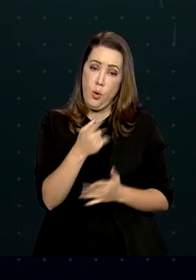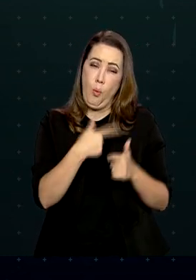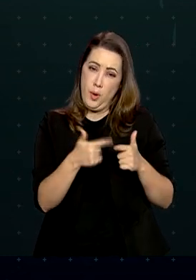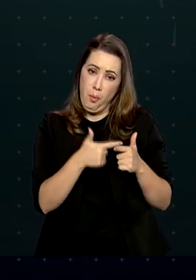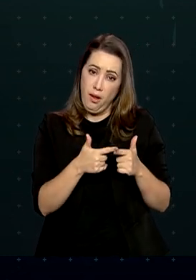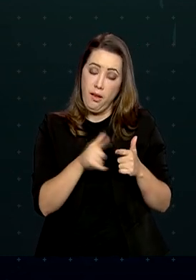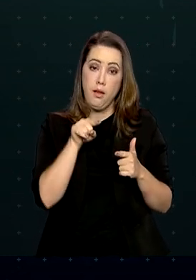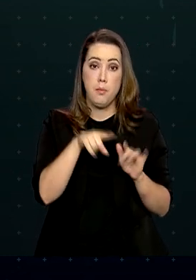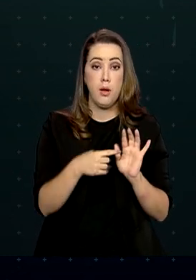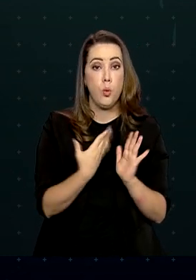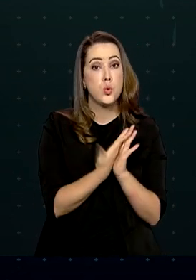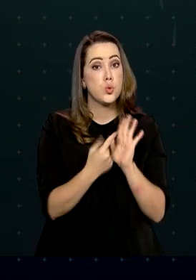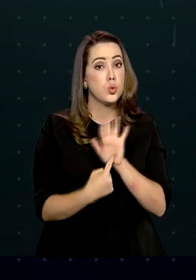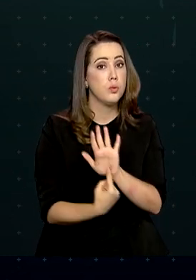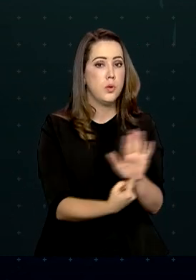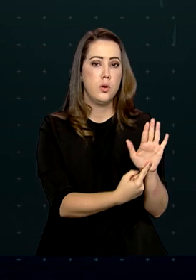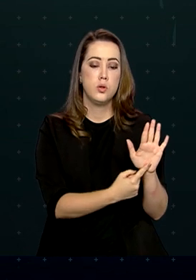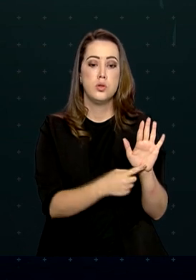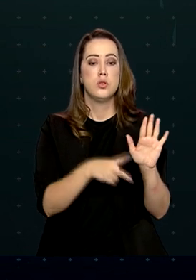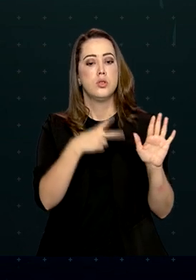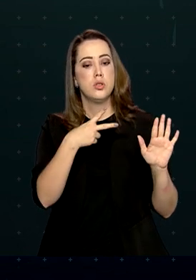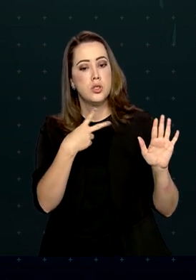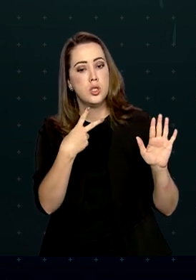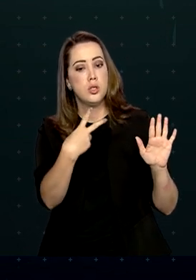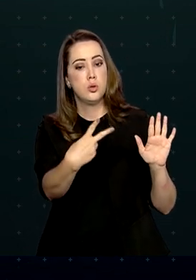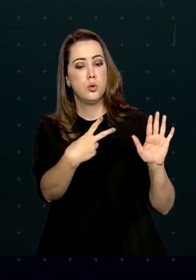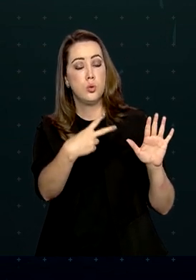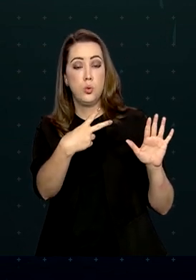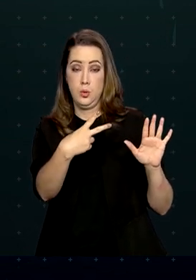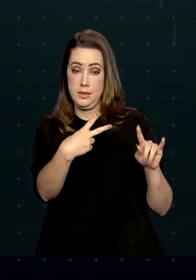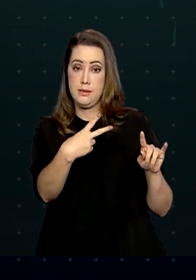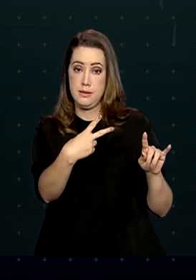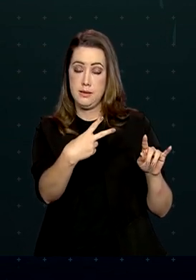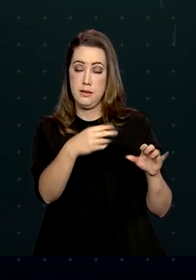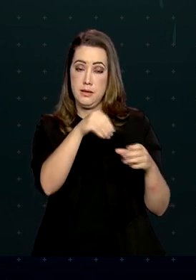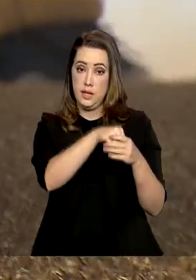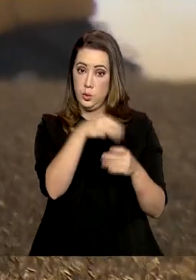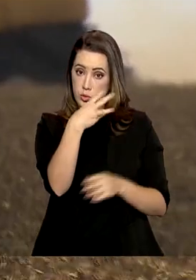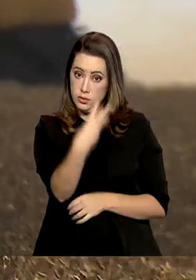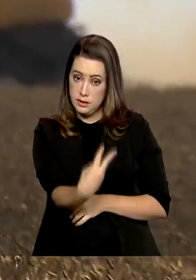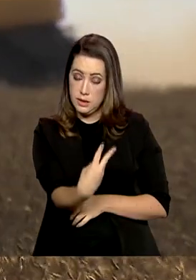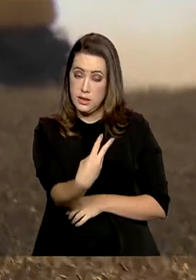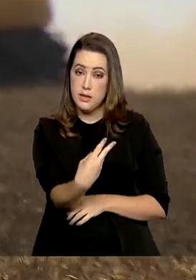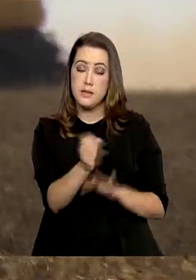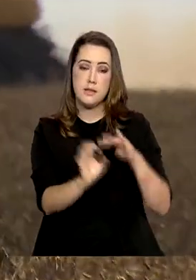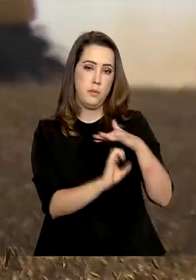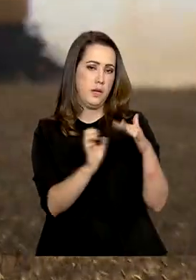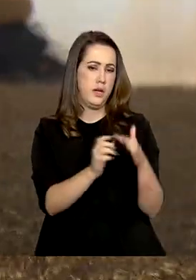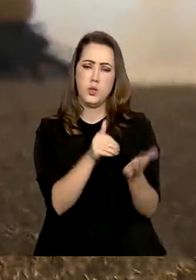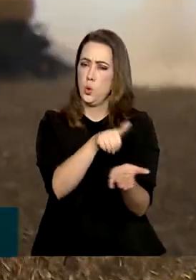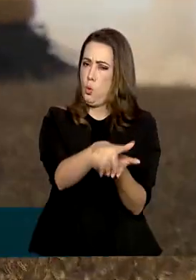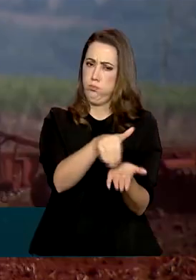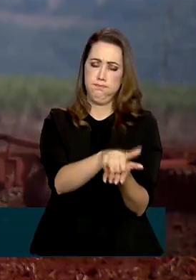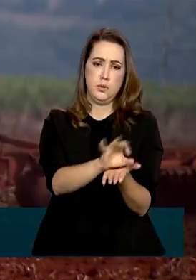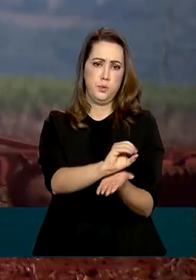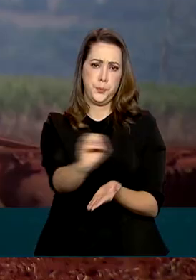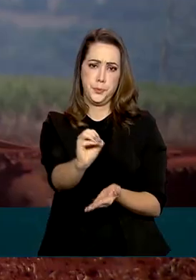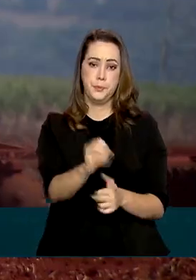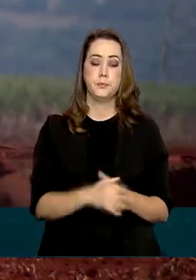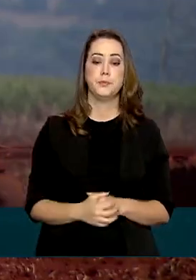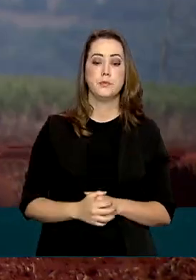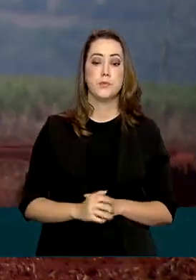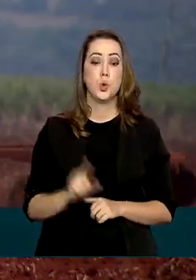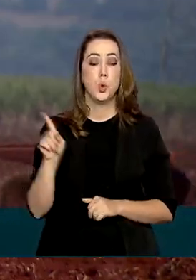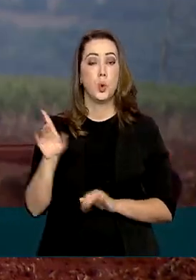estudo revela que duas em cada três empresas não demitiram funcionários. No setor de máquinas, o faturamento caiu